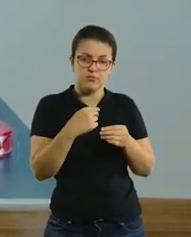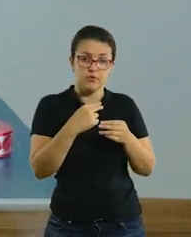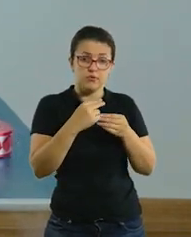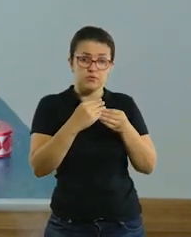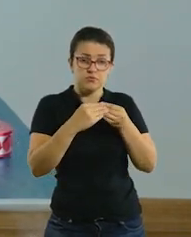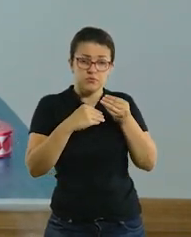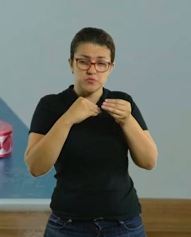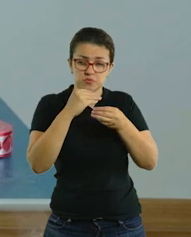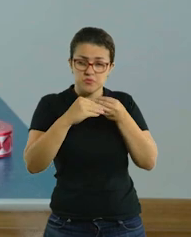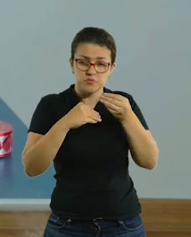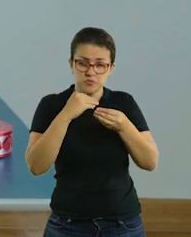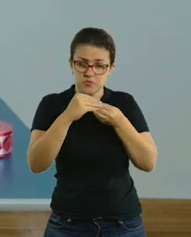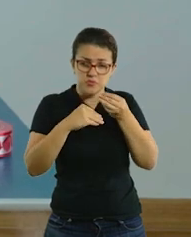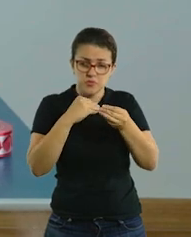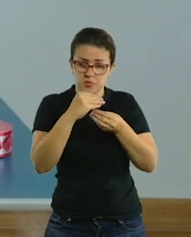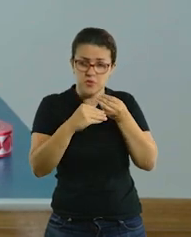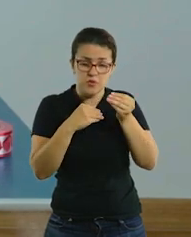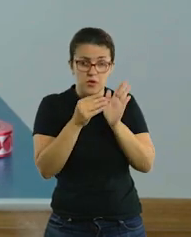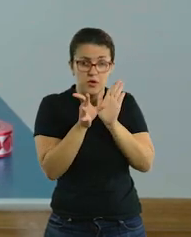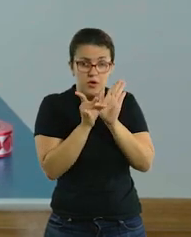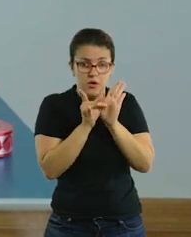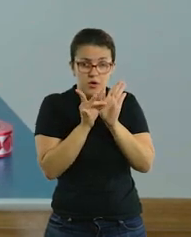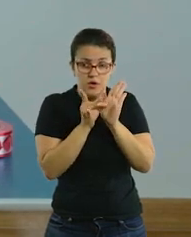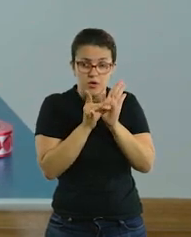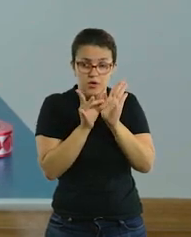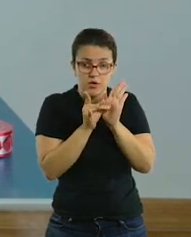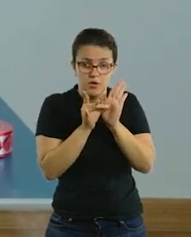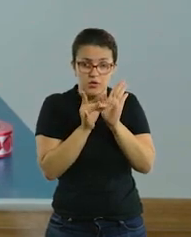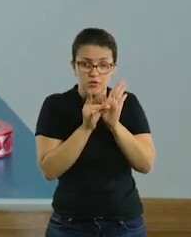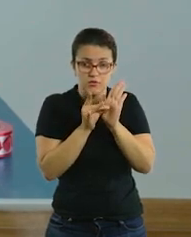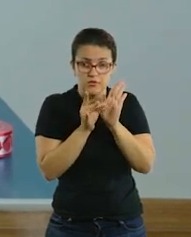enrolar. E deixar coladinho lá.